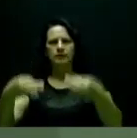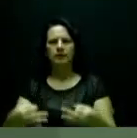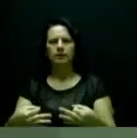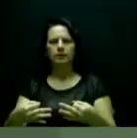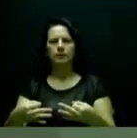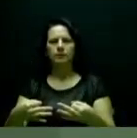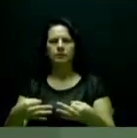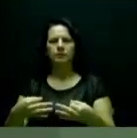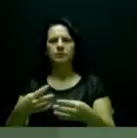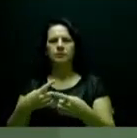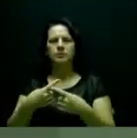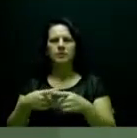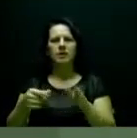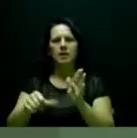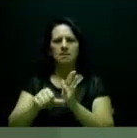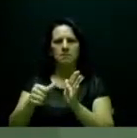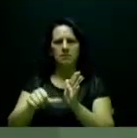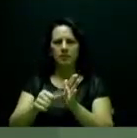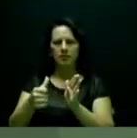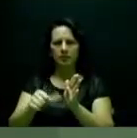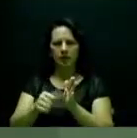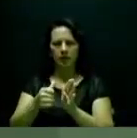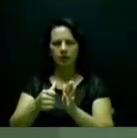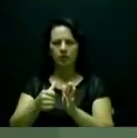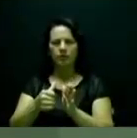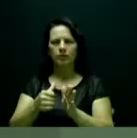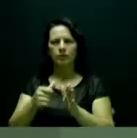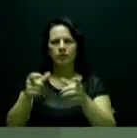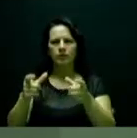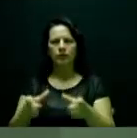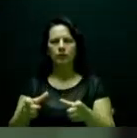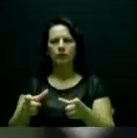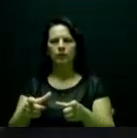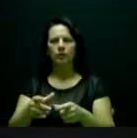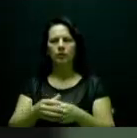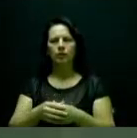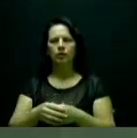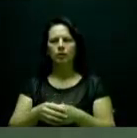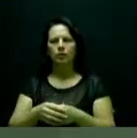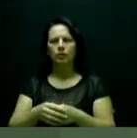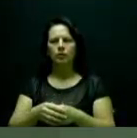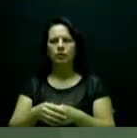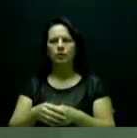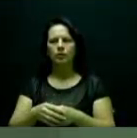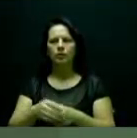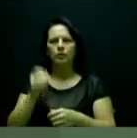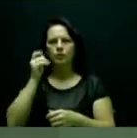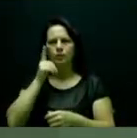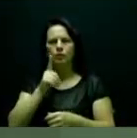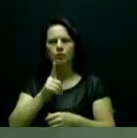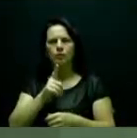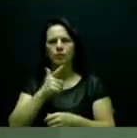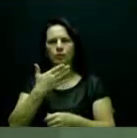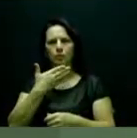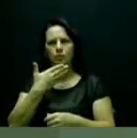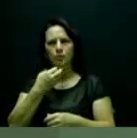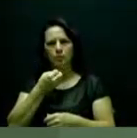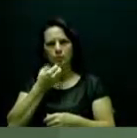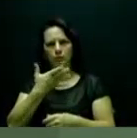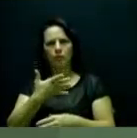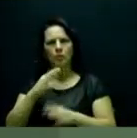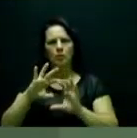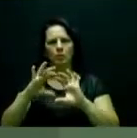Mas eu, primeiro que vai ser ali um grande ganho para a comunidade, vereador Roxinho,